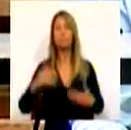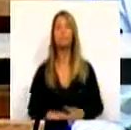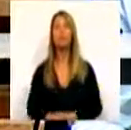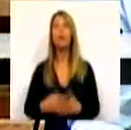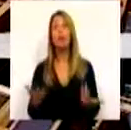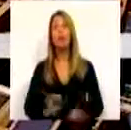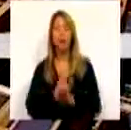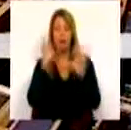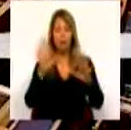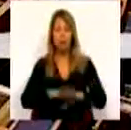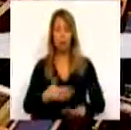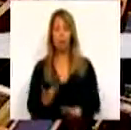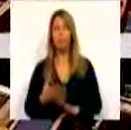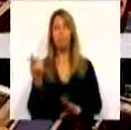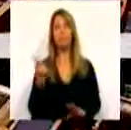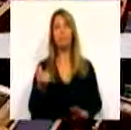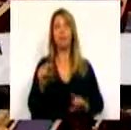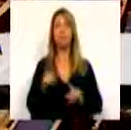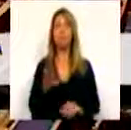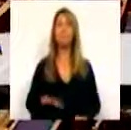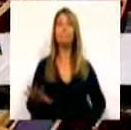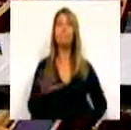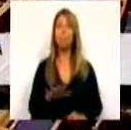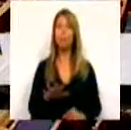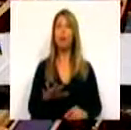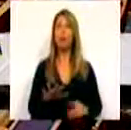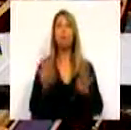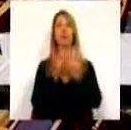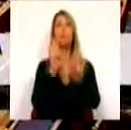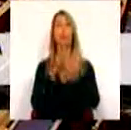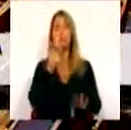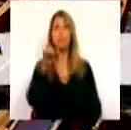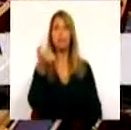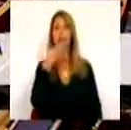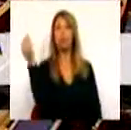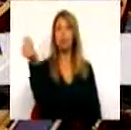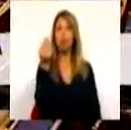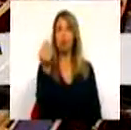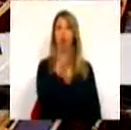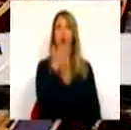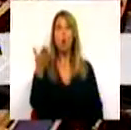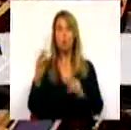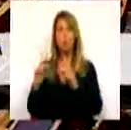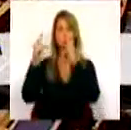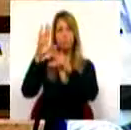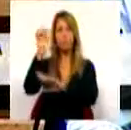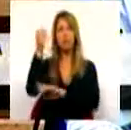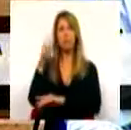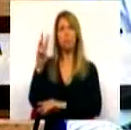É evidente o reforço de verbas neste domínio, do porta 65 jovem de 11 para 15 milhões de